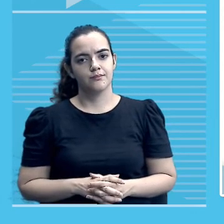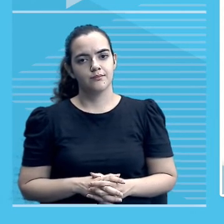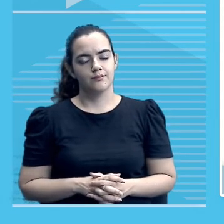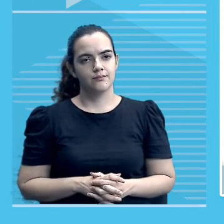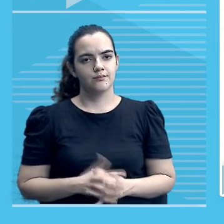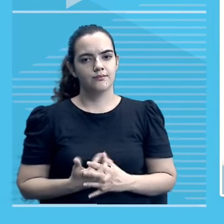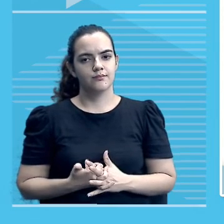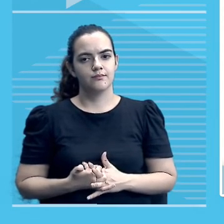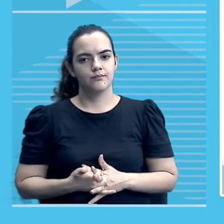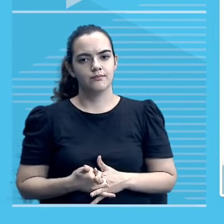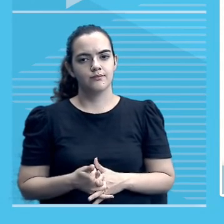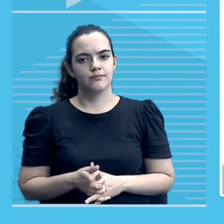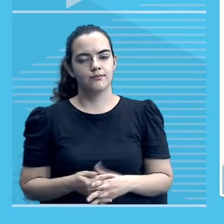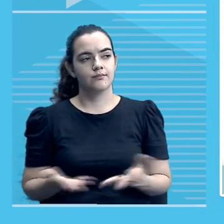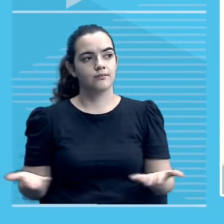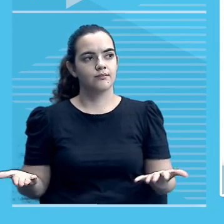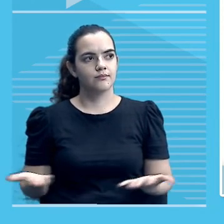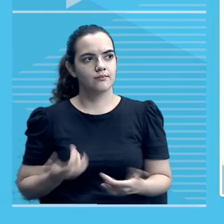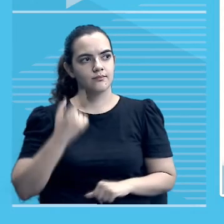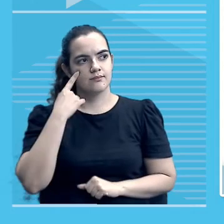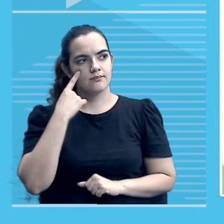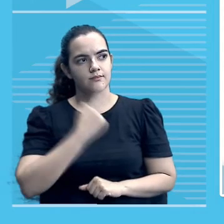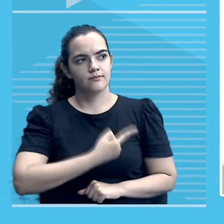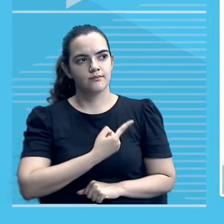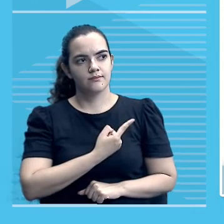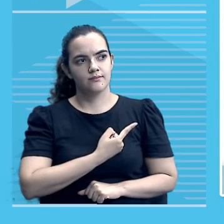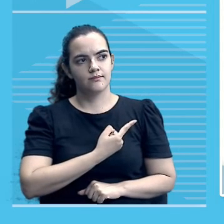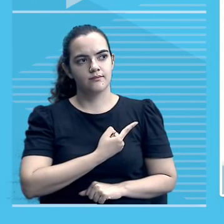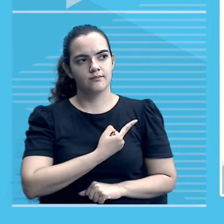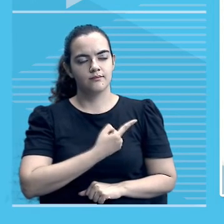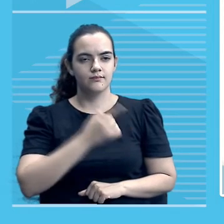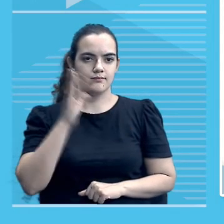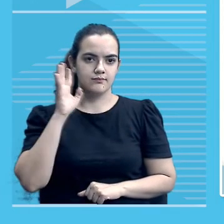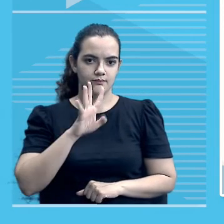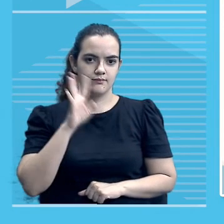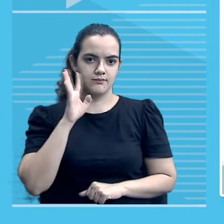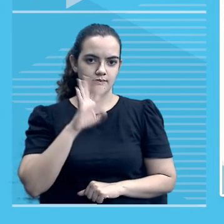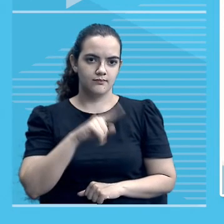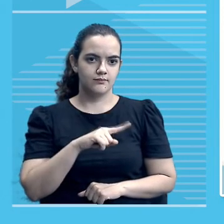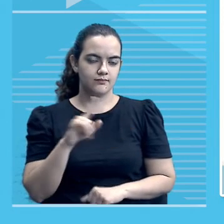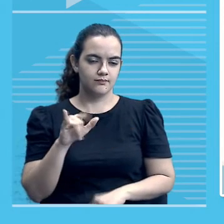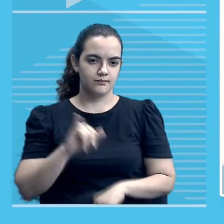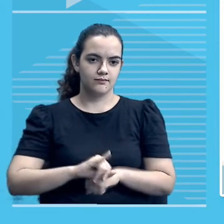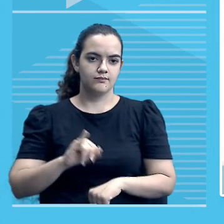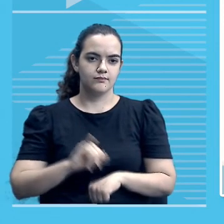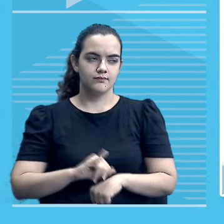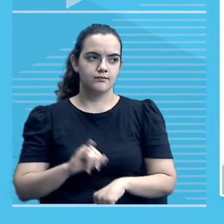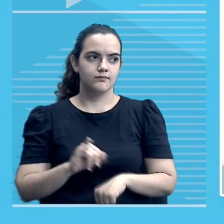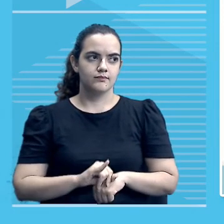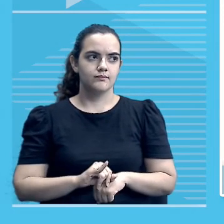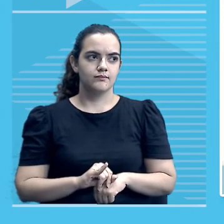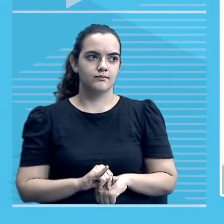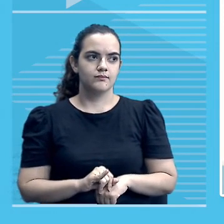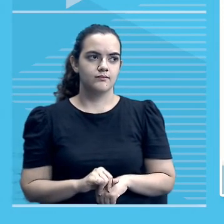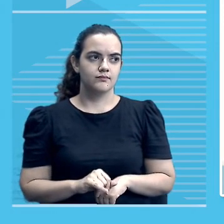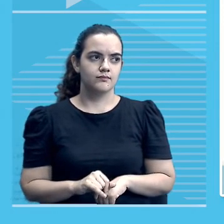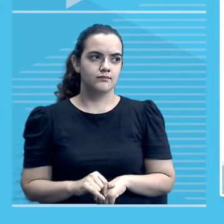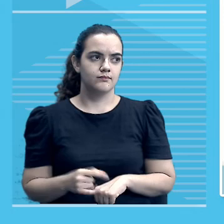Bom, vamos fechar aqui, né, com essa questão bem legal. Ó. Um metal M forma um nitrato de